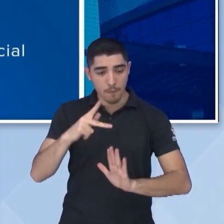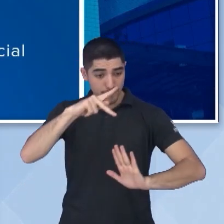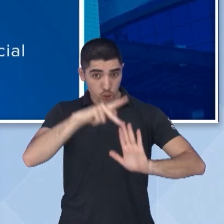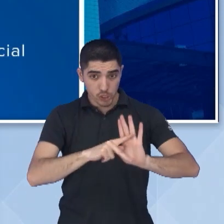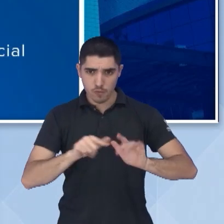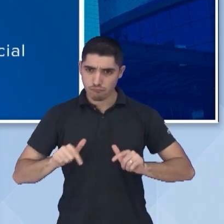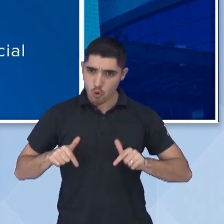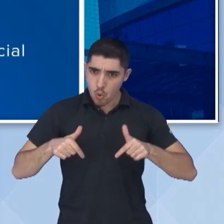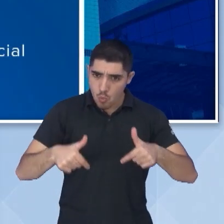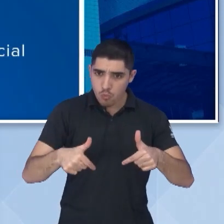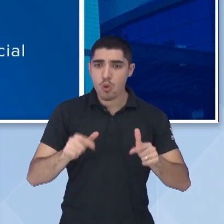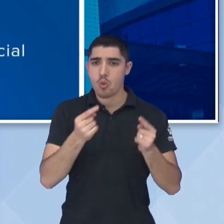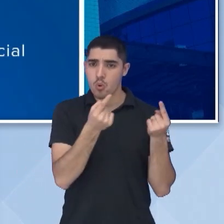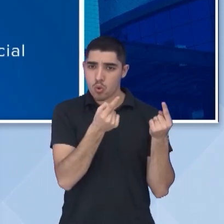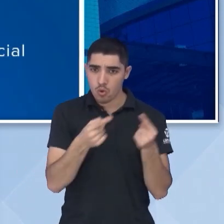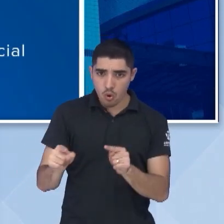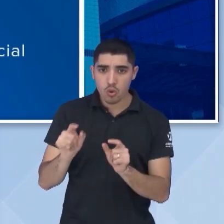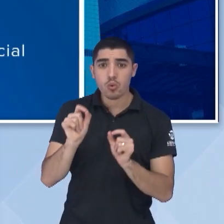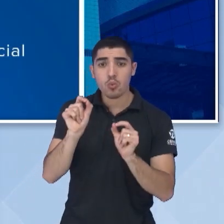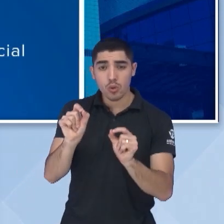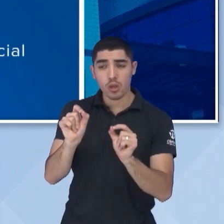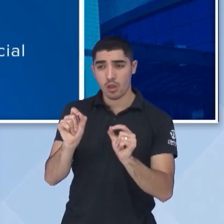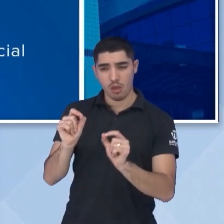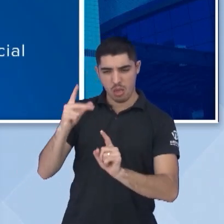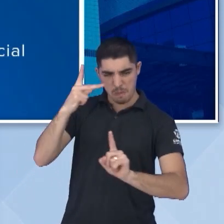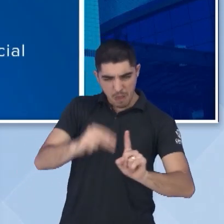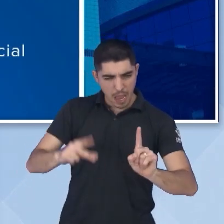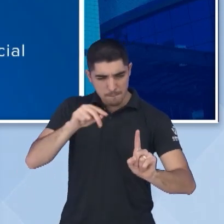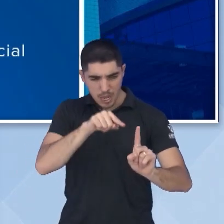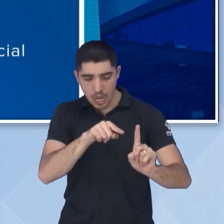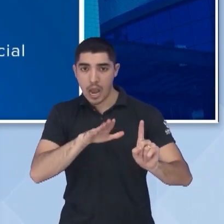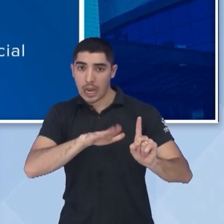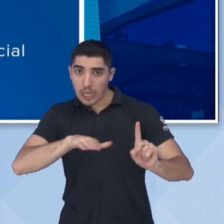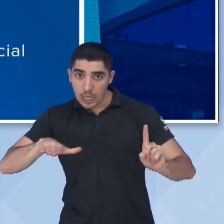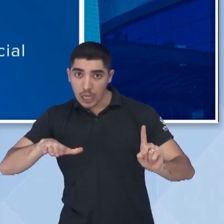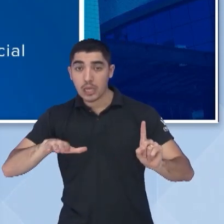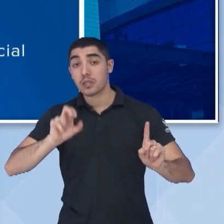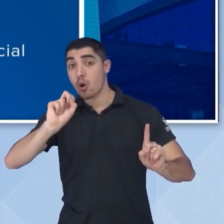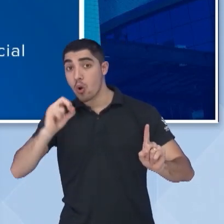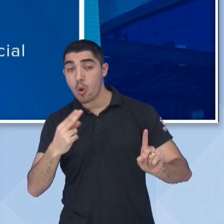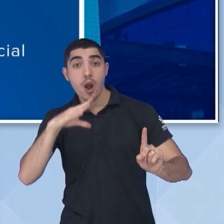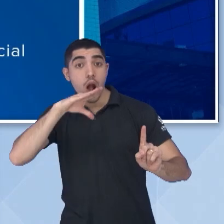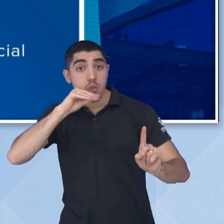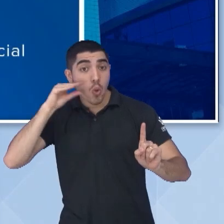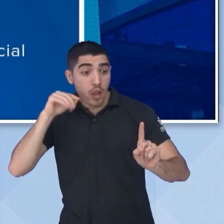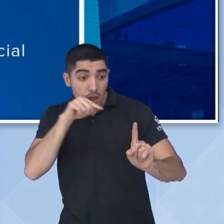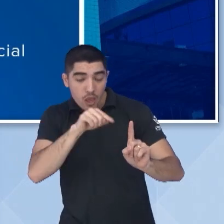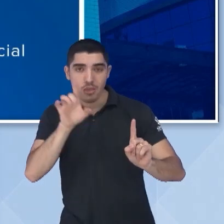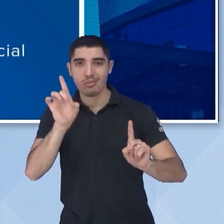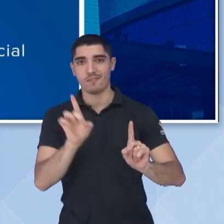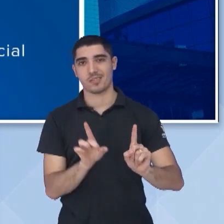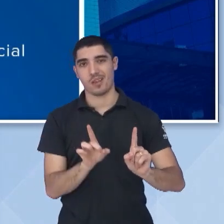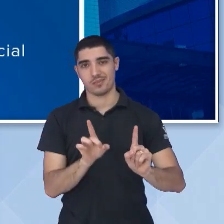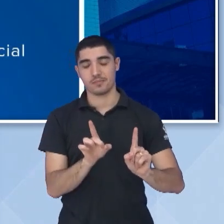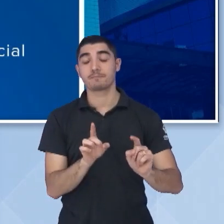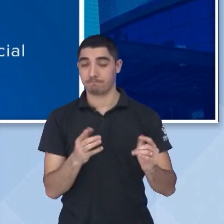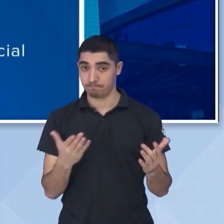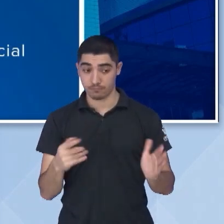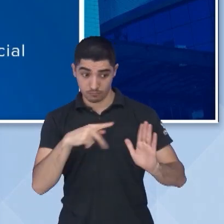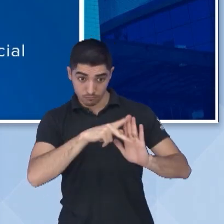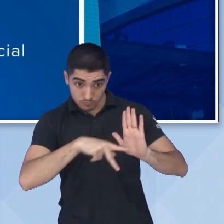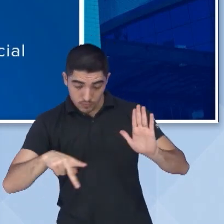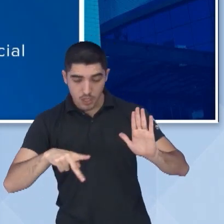aos Maus Tratos contra crianças ou adolescentes com deficiência. O rito